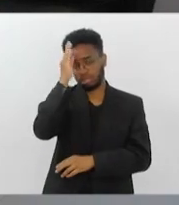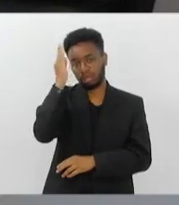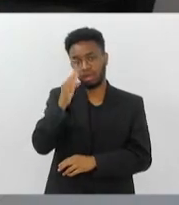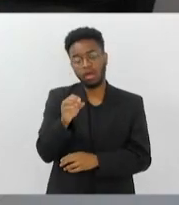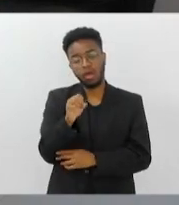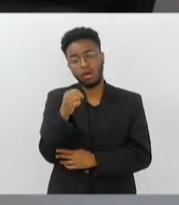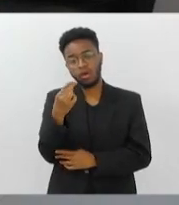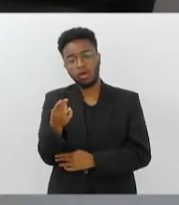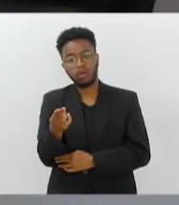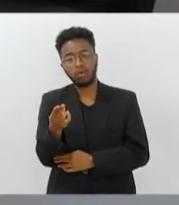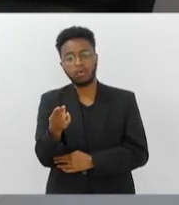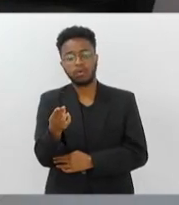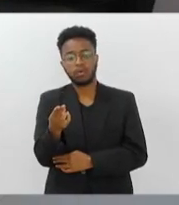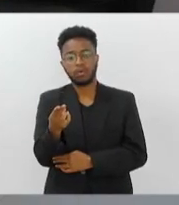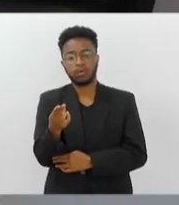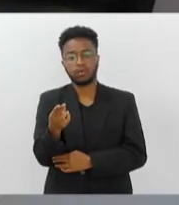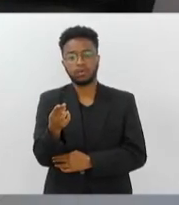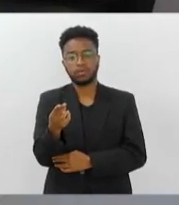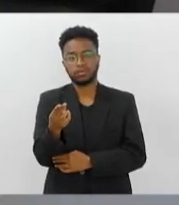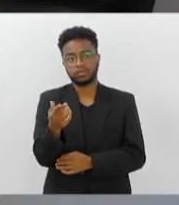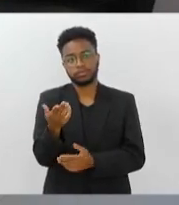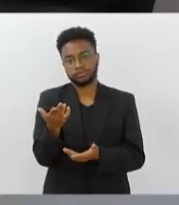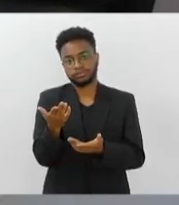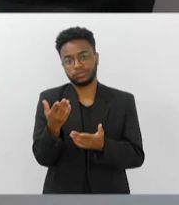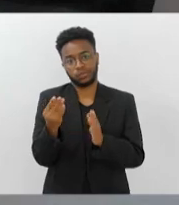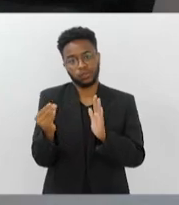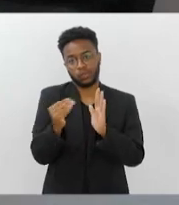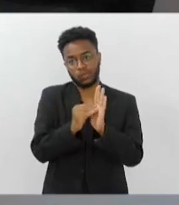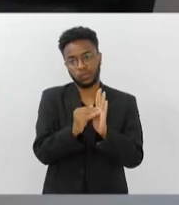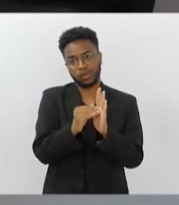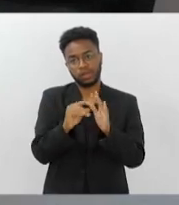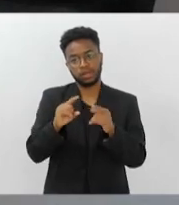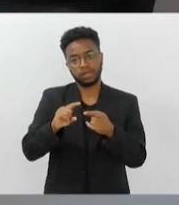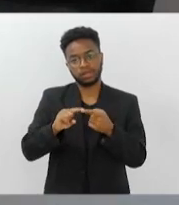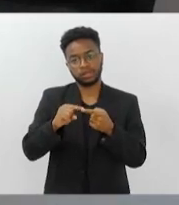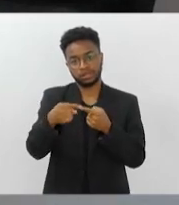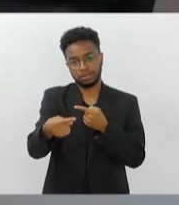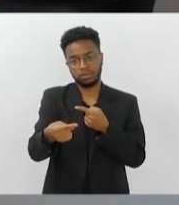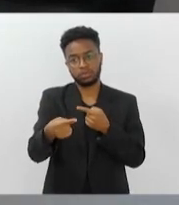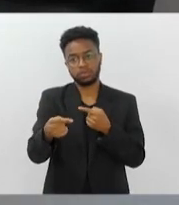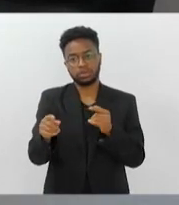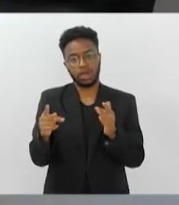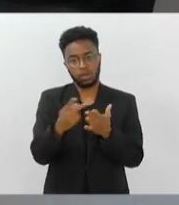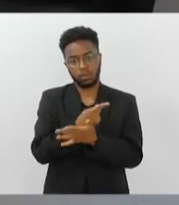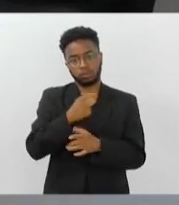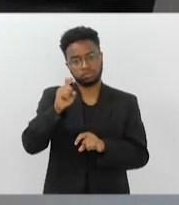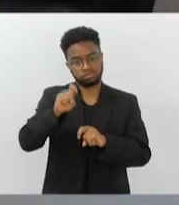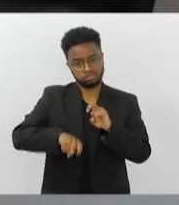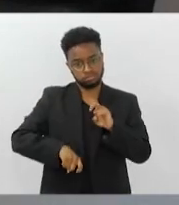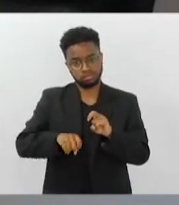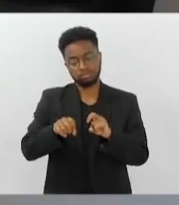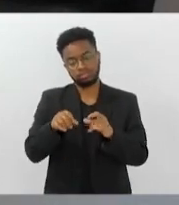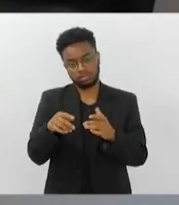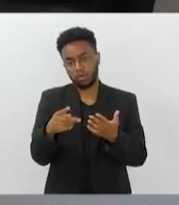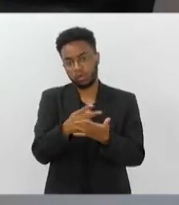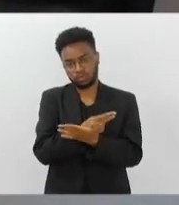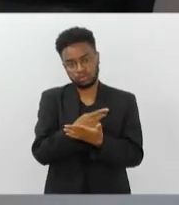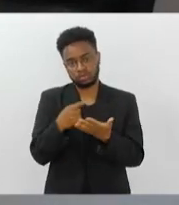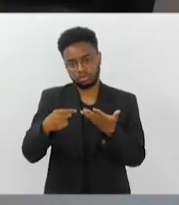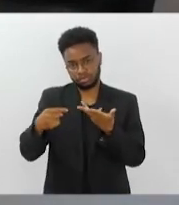que estavam, né, que já haviam colocado e depois, né, tiveram, né, foram estupradas, violentadas,